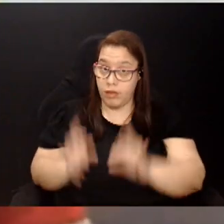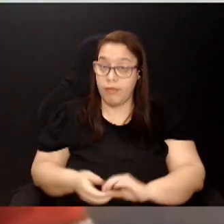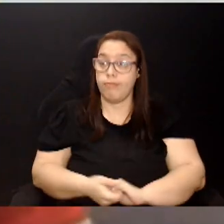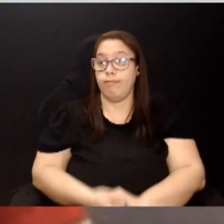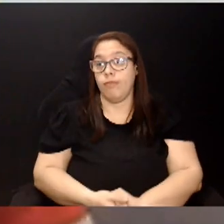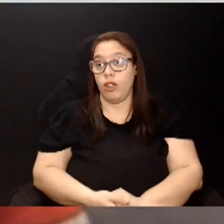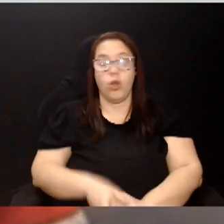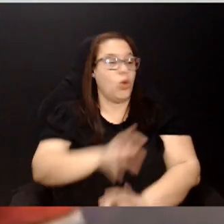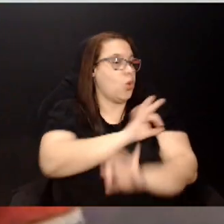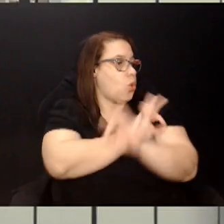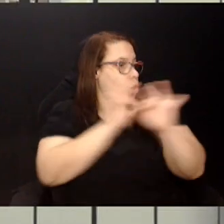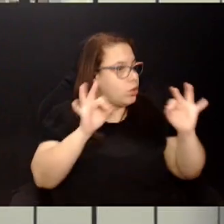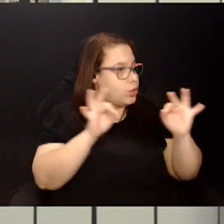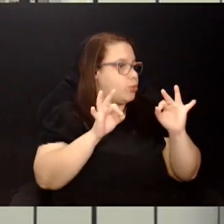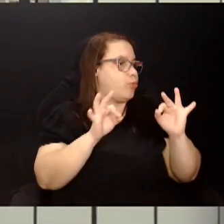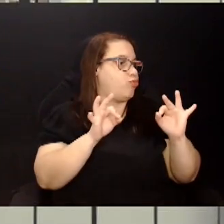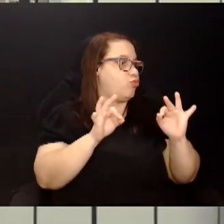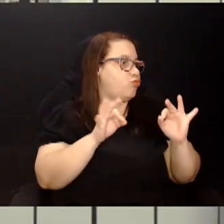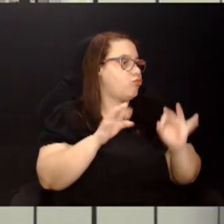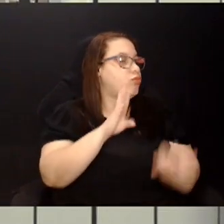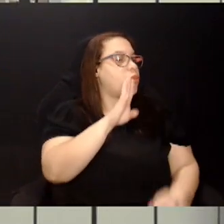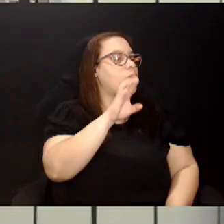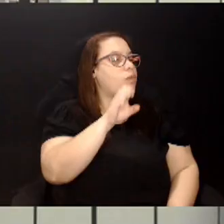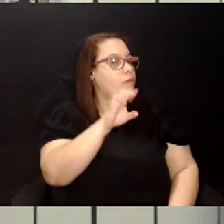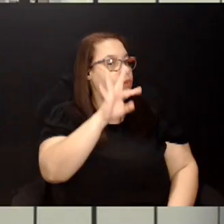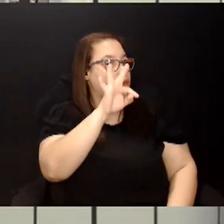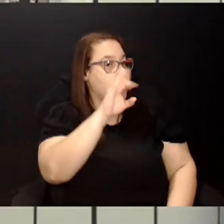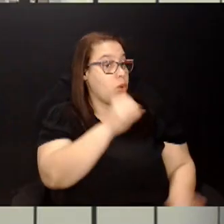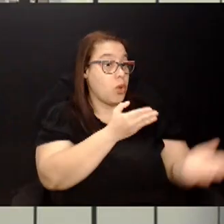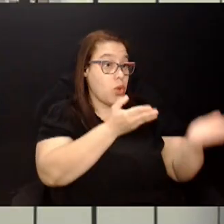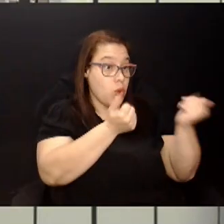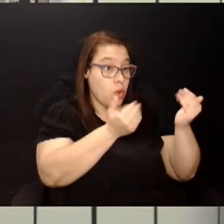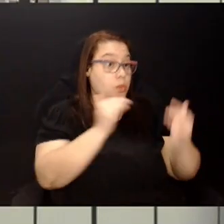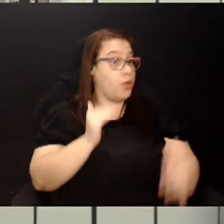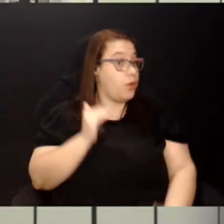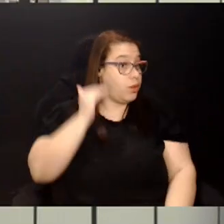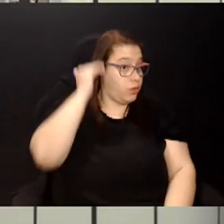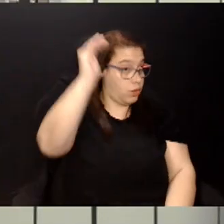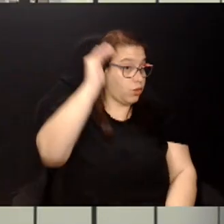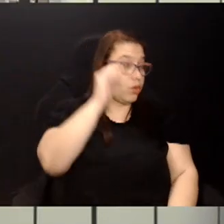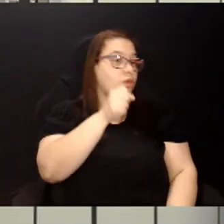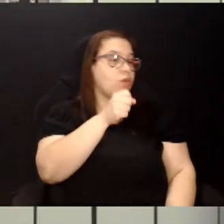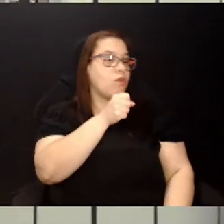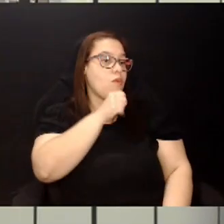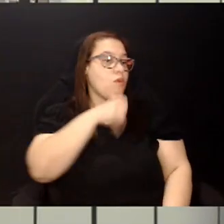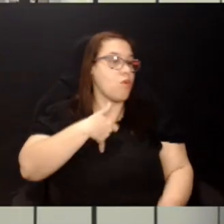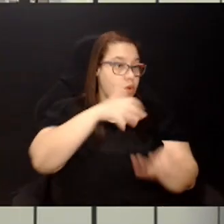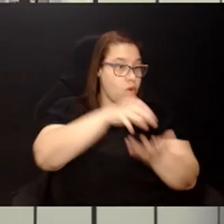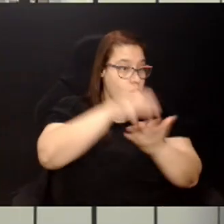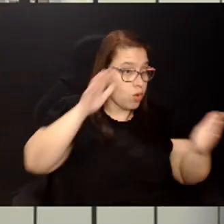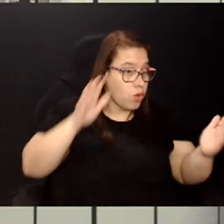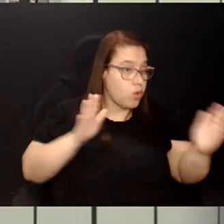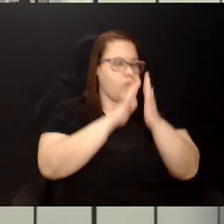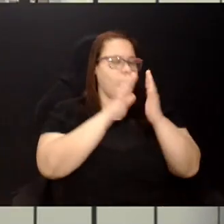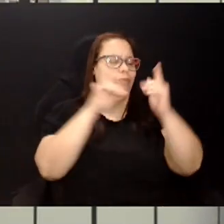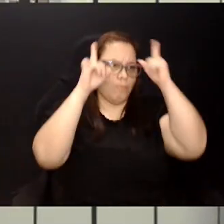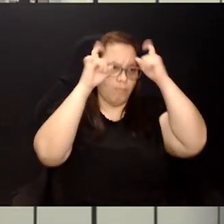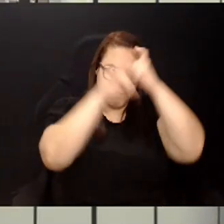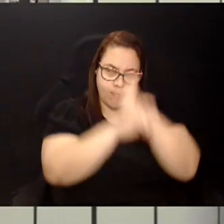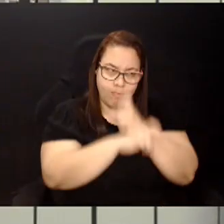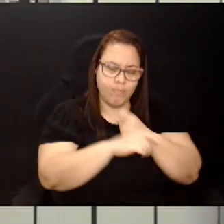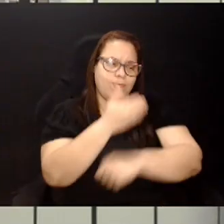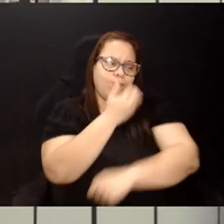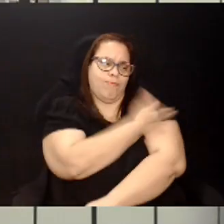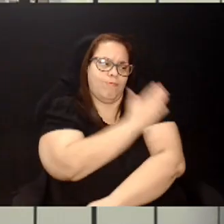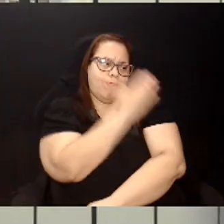Ótimo. Beto, jovens, adultos, idosos enfrentam o preconceito, o